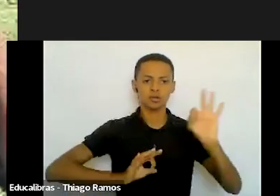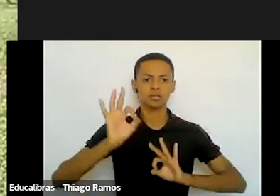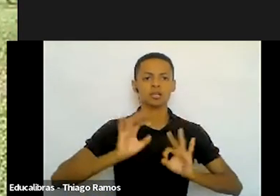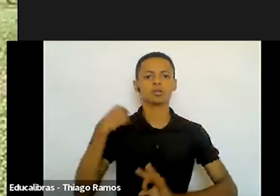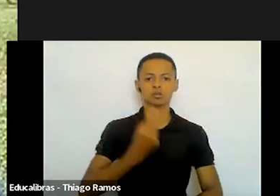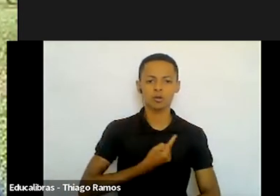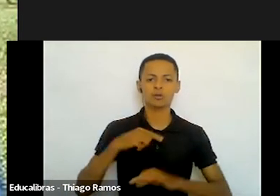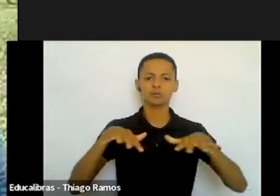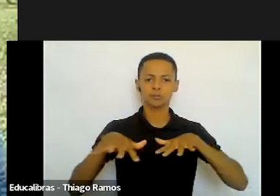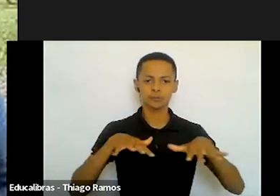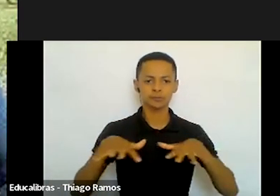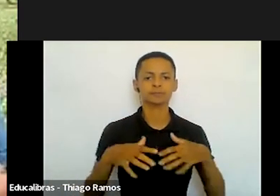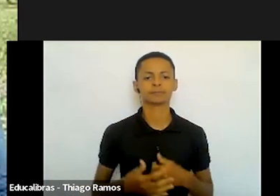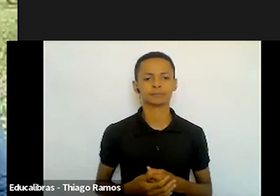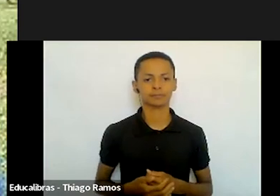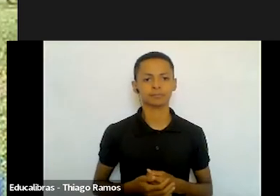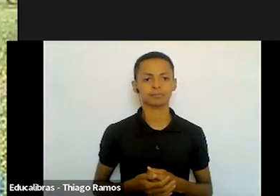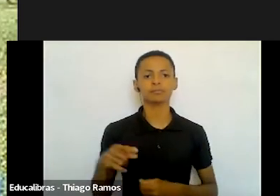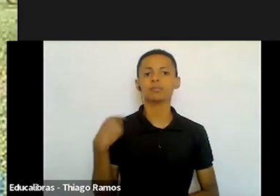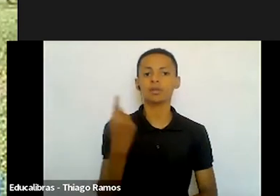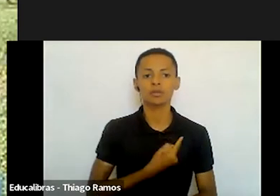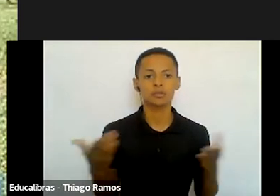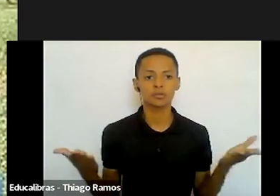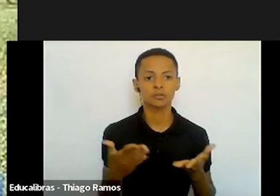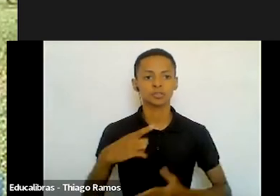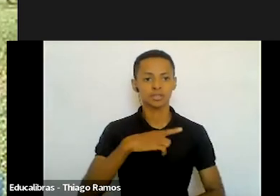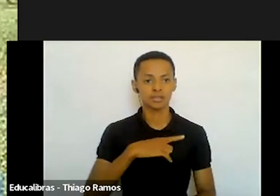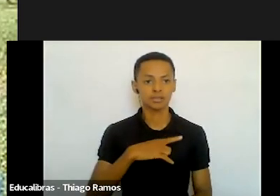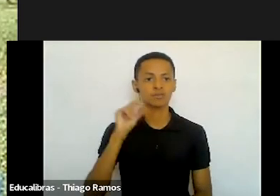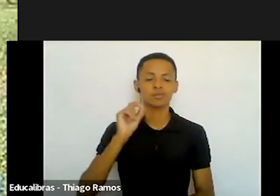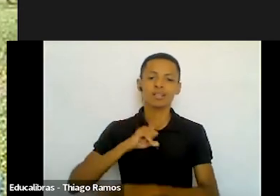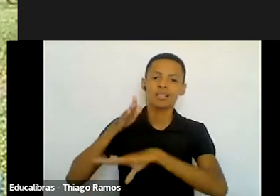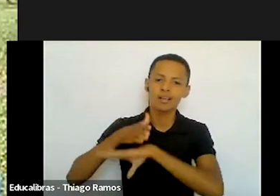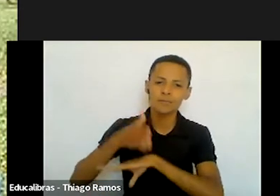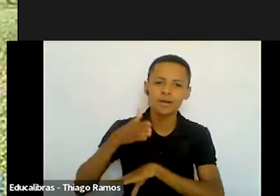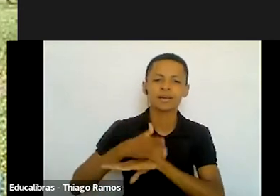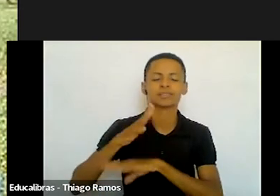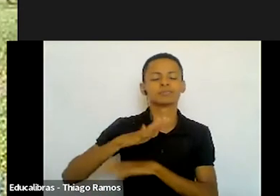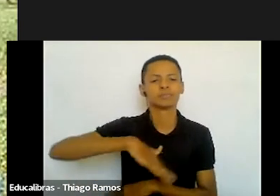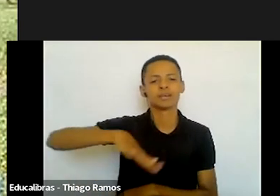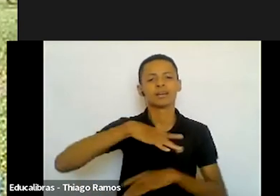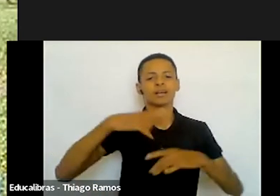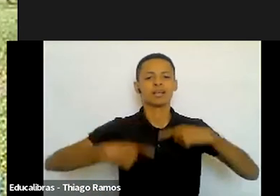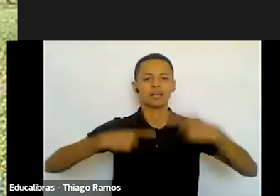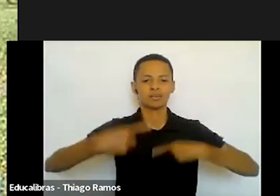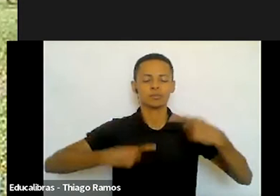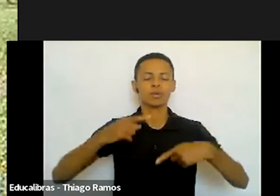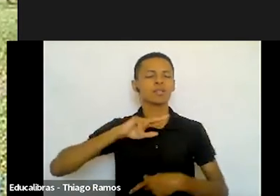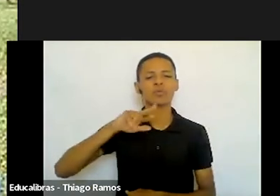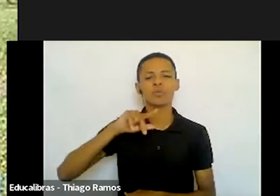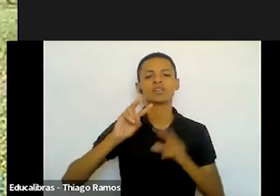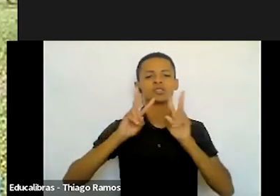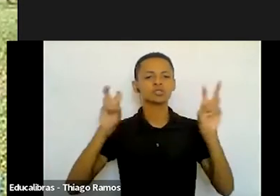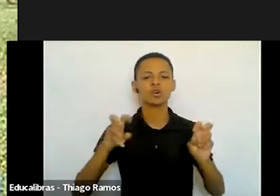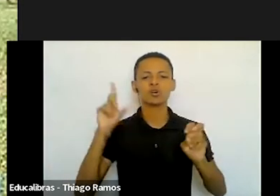movimentos, que a gente hoje tem uma participação no cenário, na discussão, não somente na questão climática, na